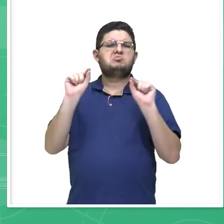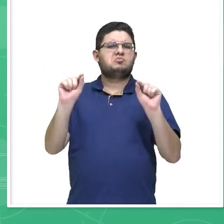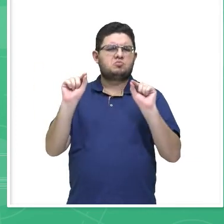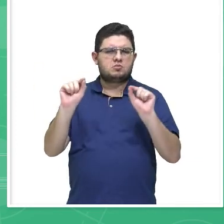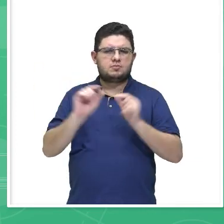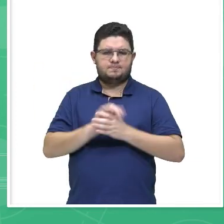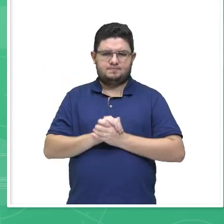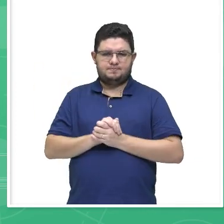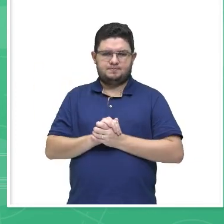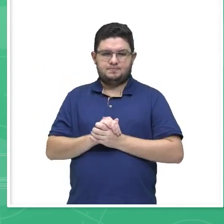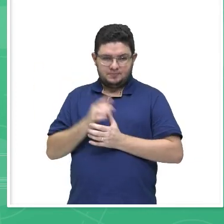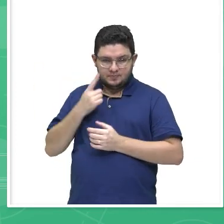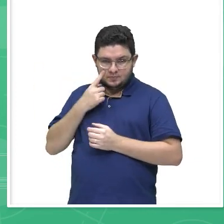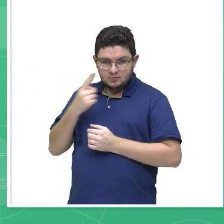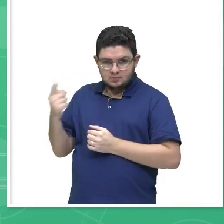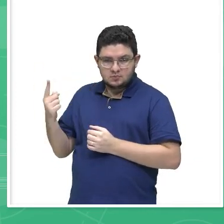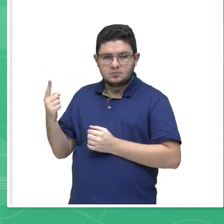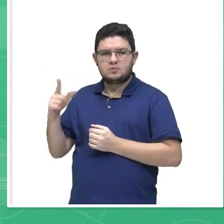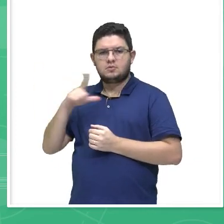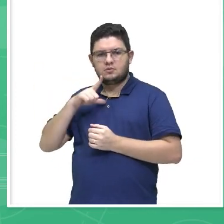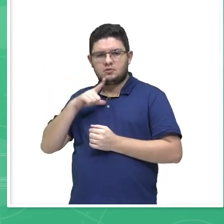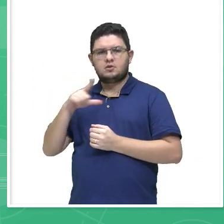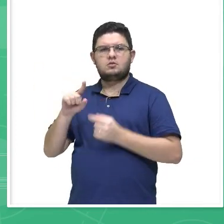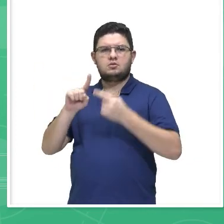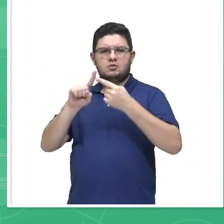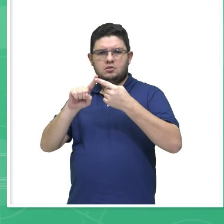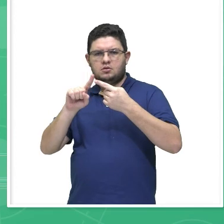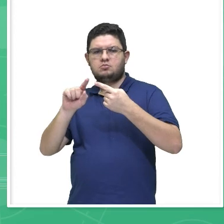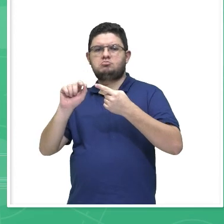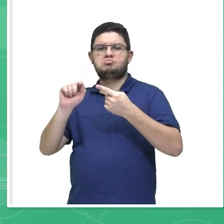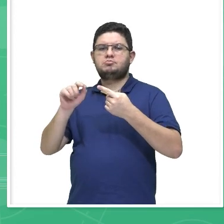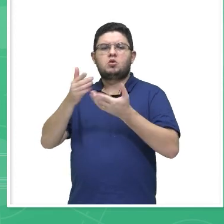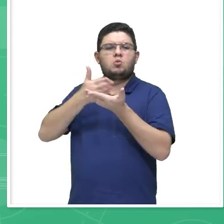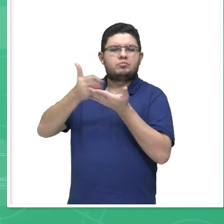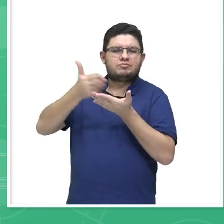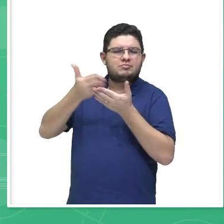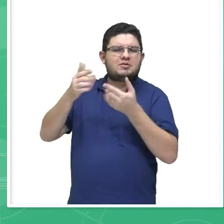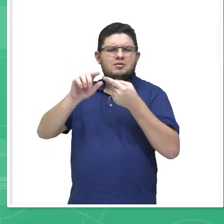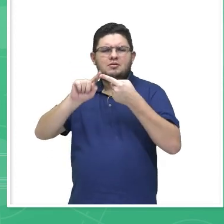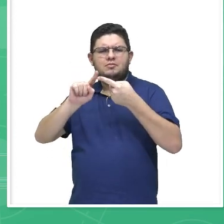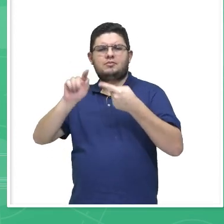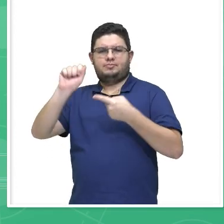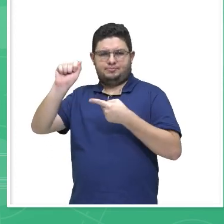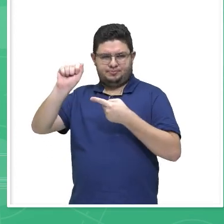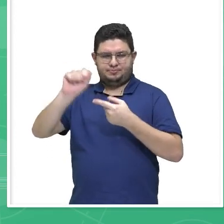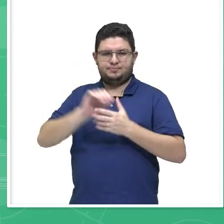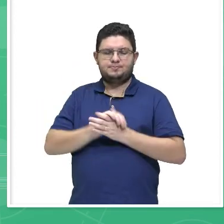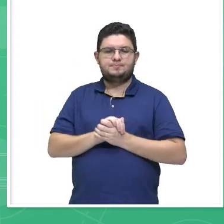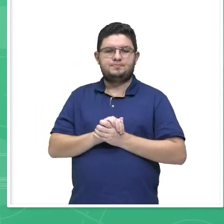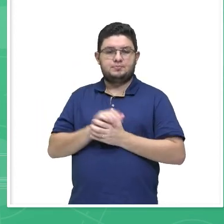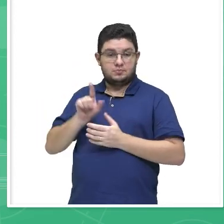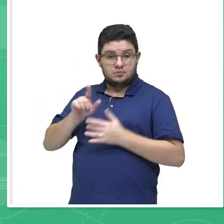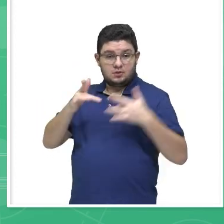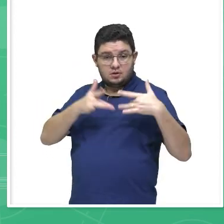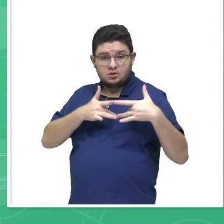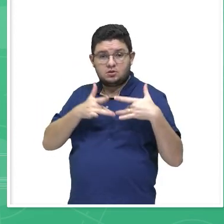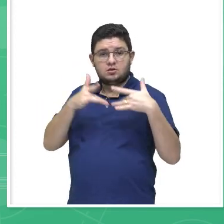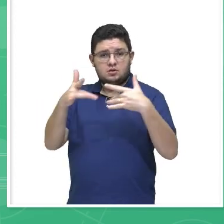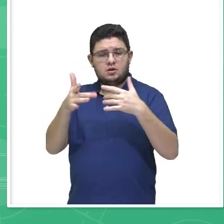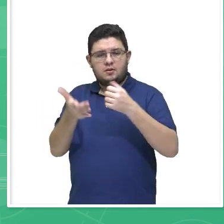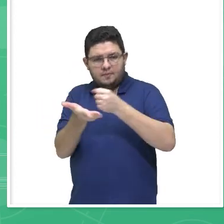as alternativas, vamos começar aí pela letra A. Diz que a solidariedade como base